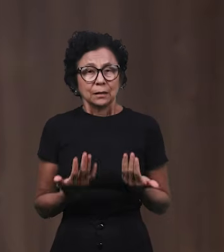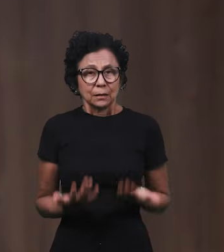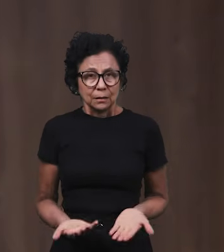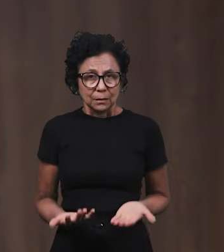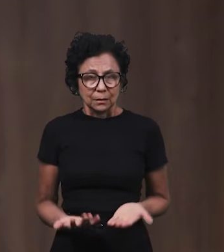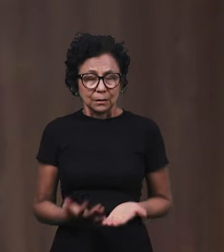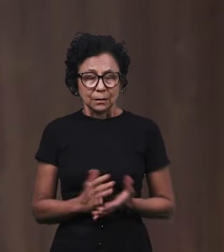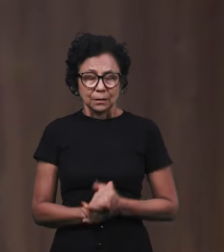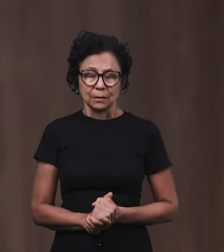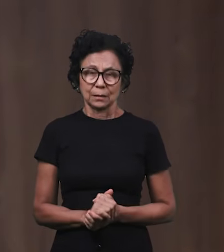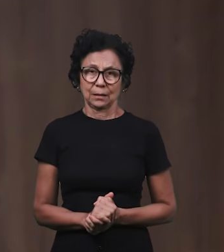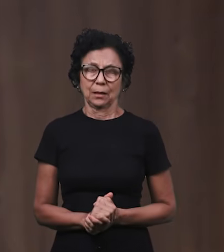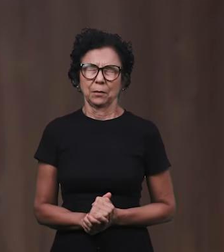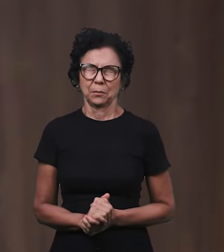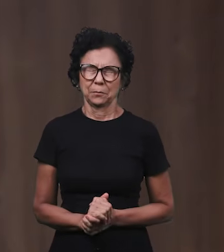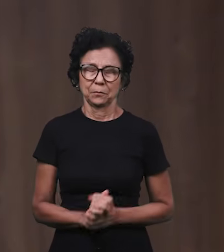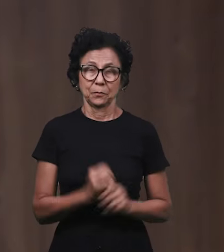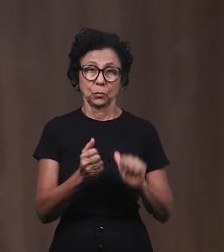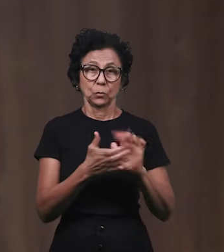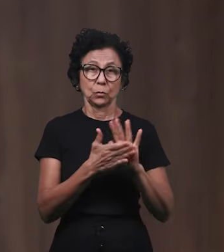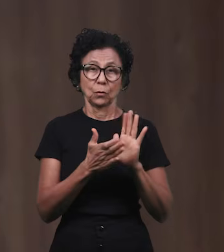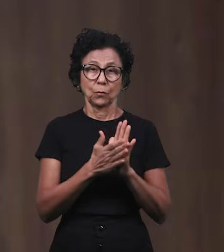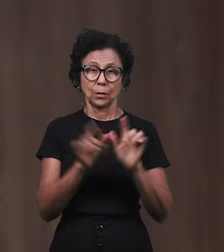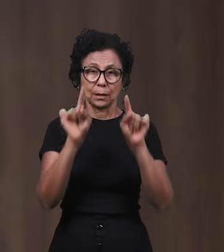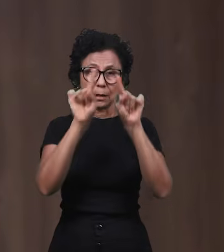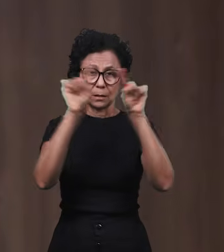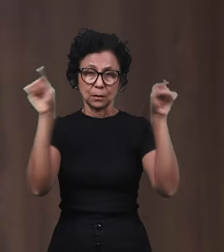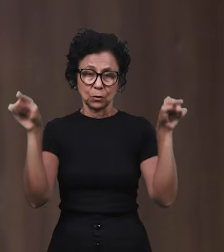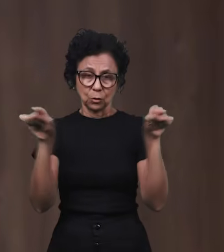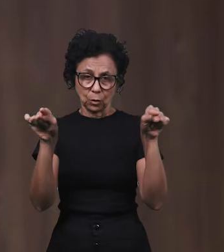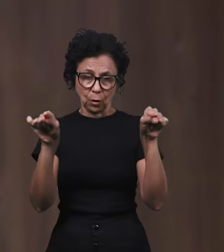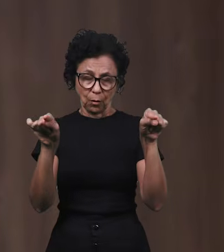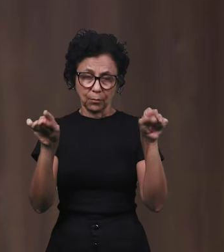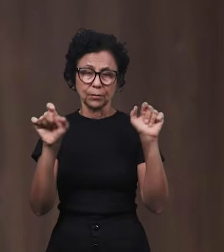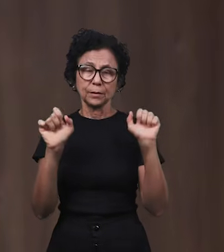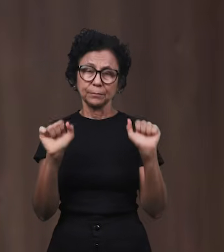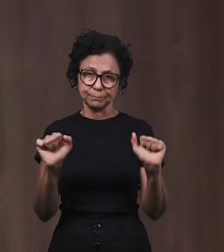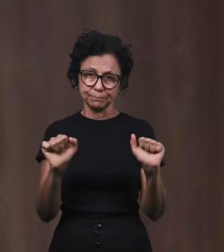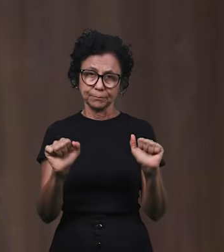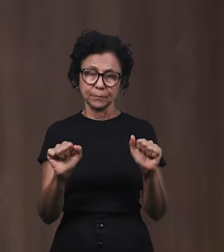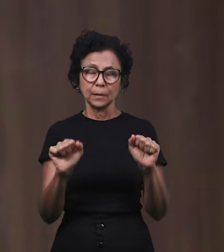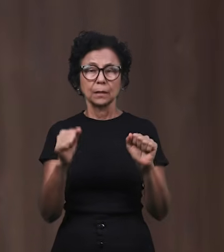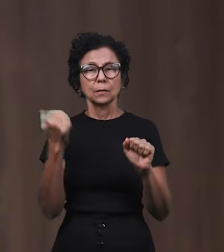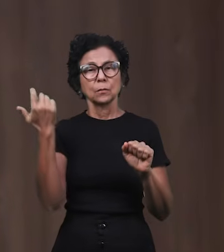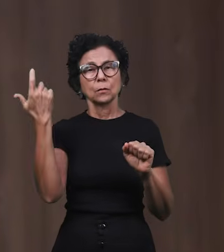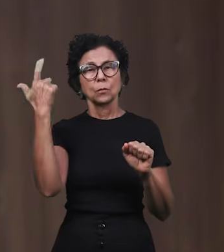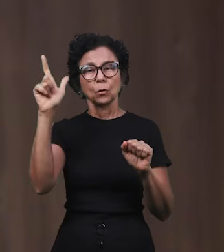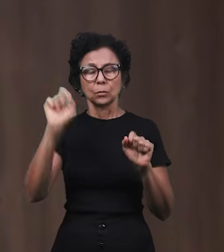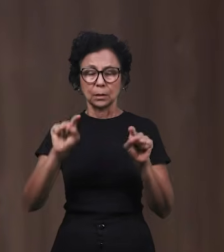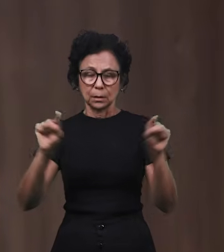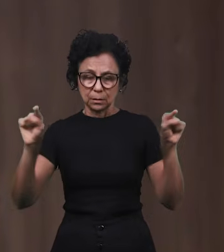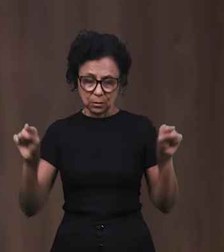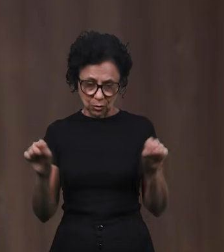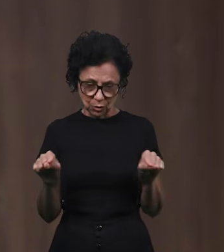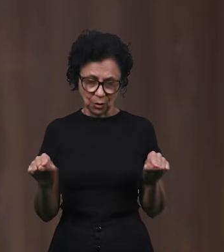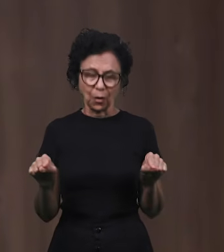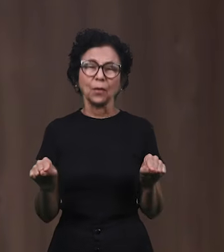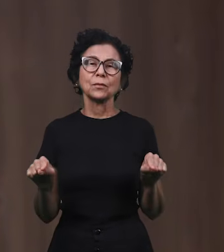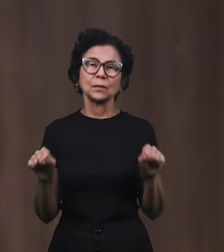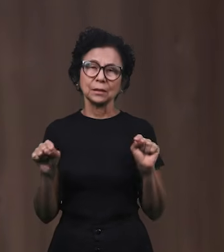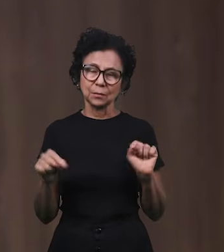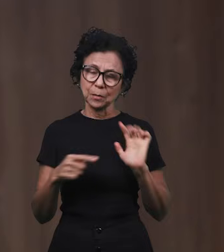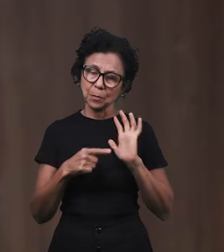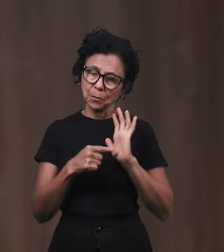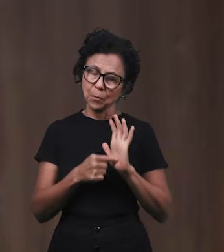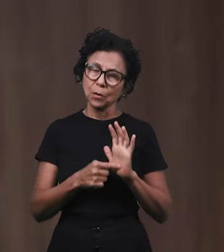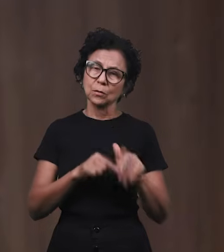primeiro estrofe, uma parte da crucificação, glorifica o Senhor, a outra estrofe também é uma outra parte da